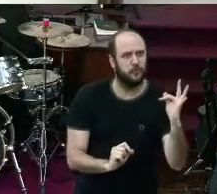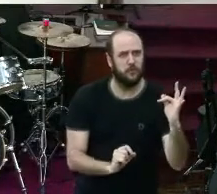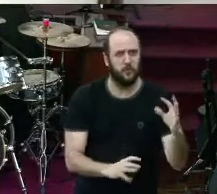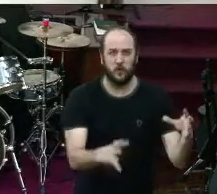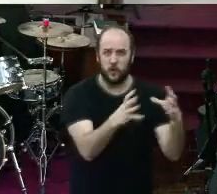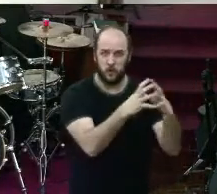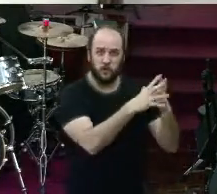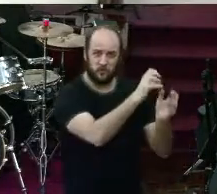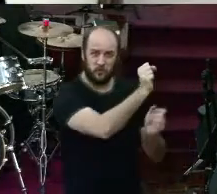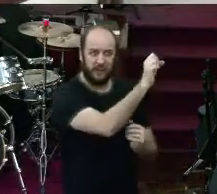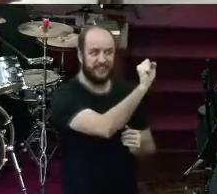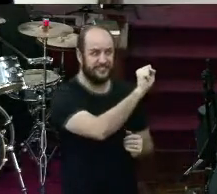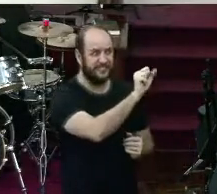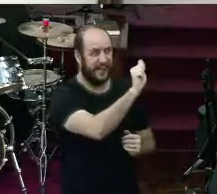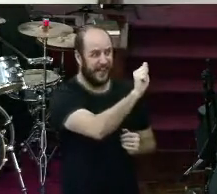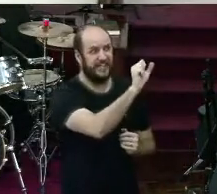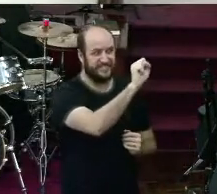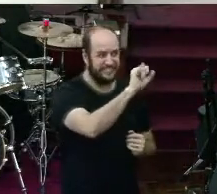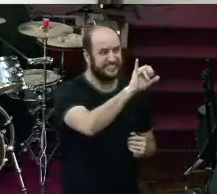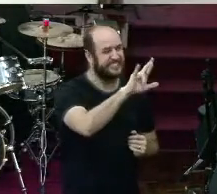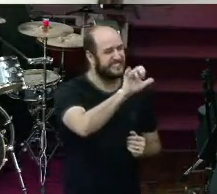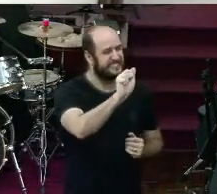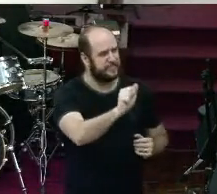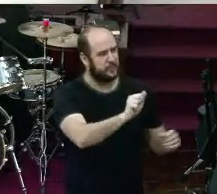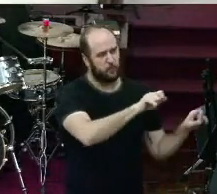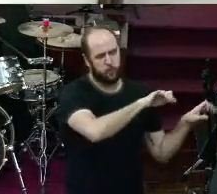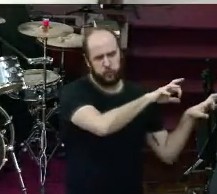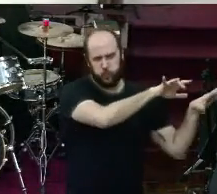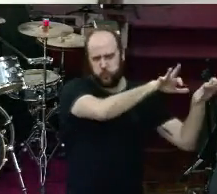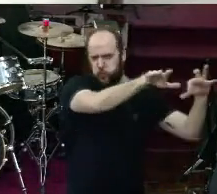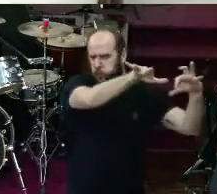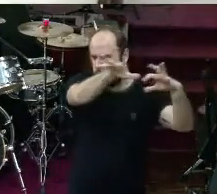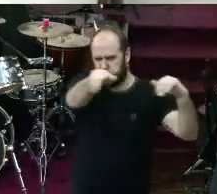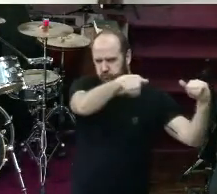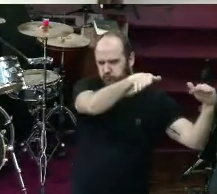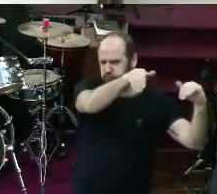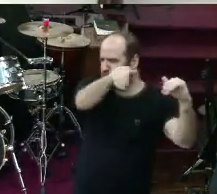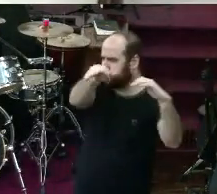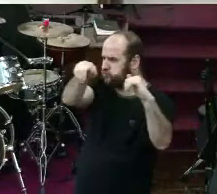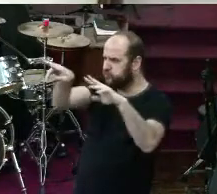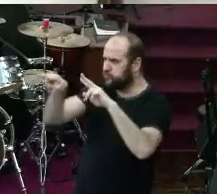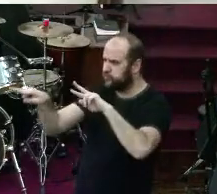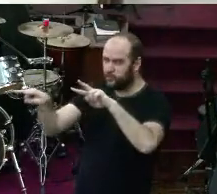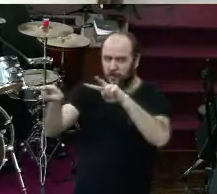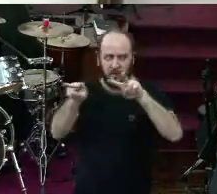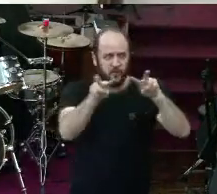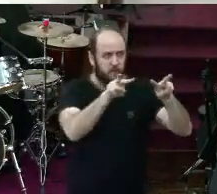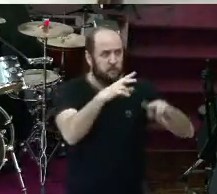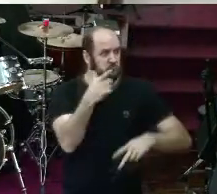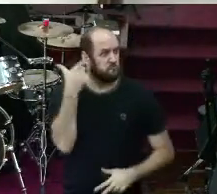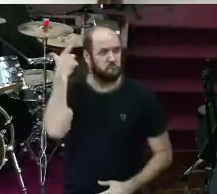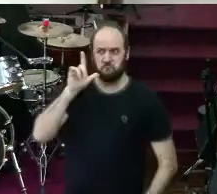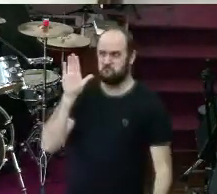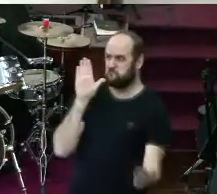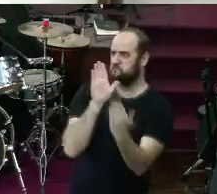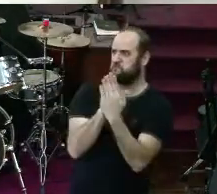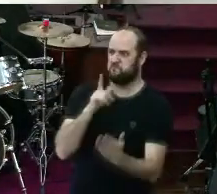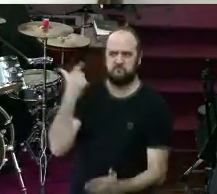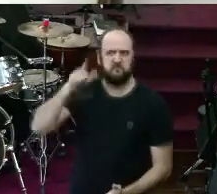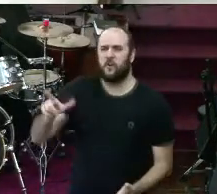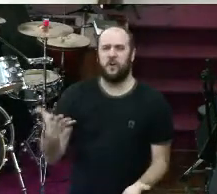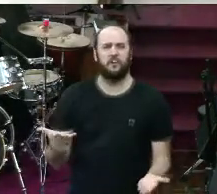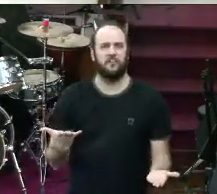chegando, a Síria é a superpotência da época, nós não temos como enfrentá-la, o rei Uzias não está mais